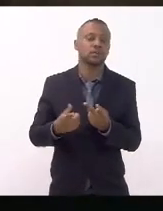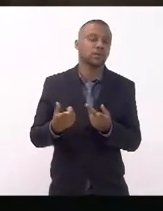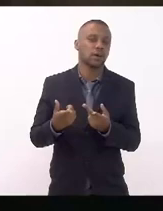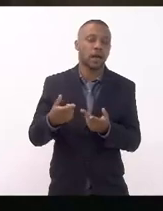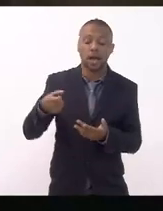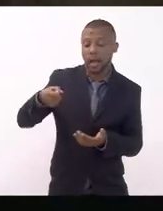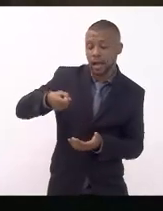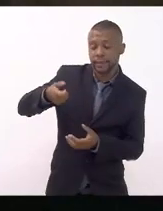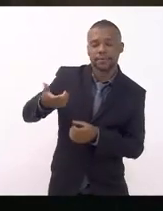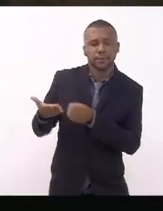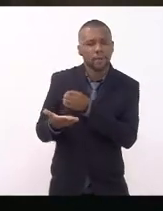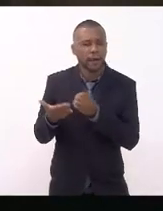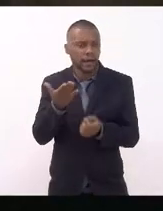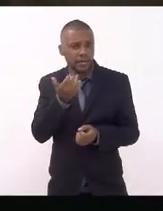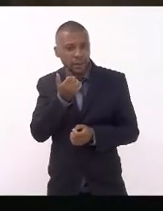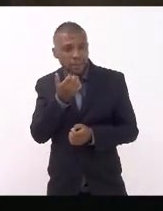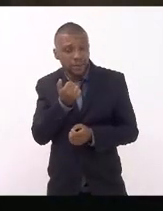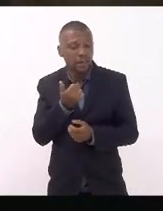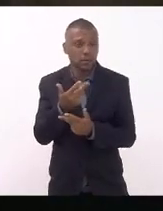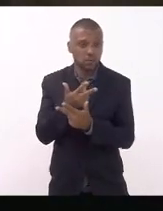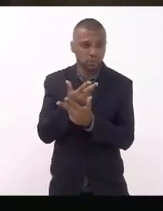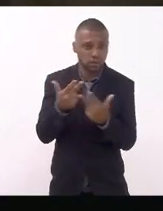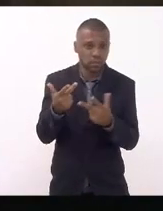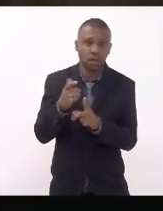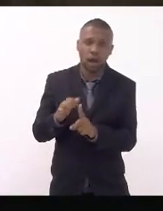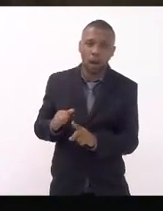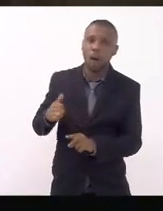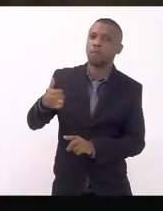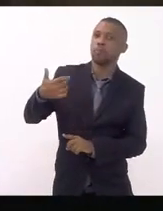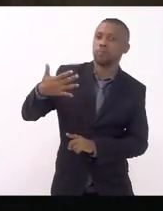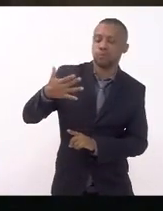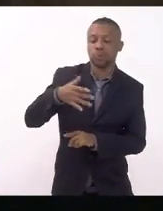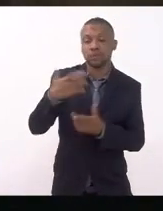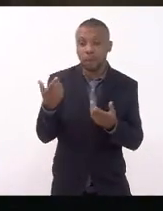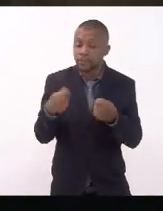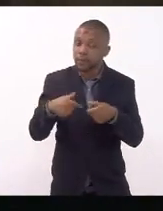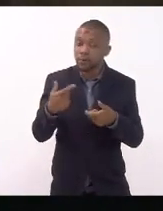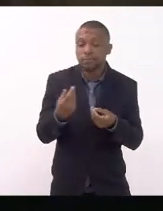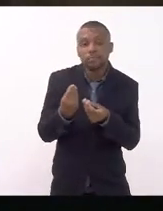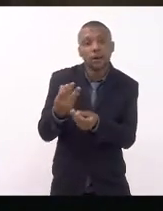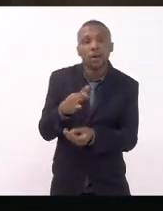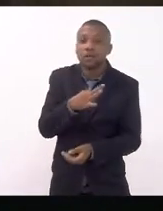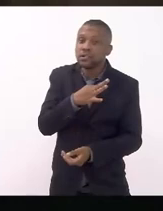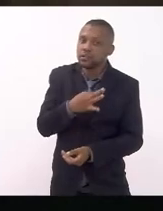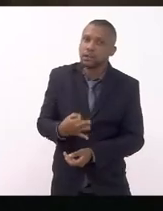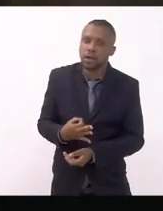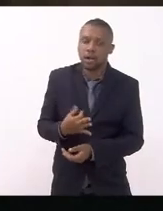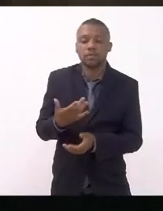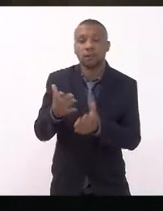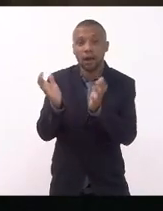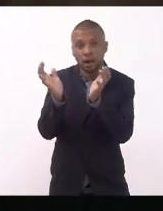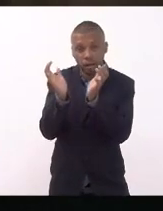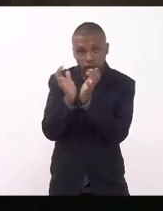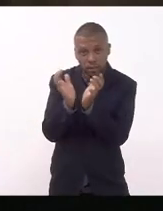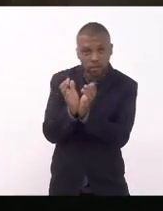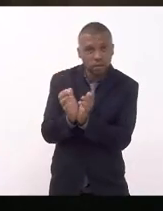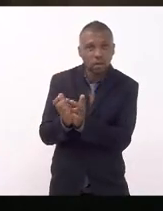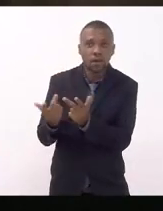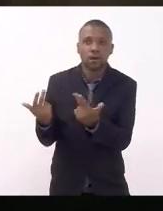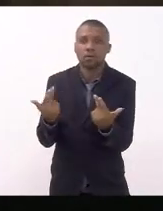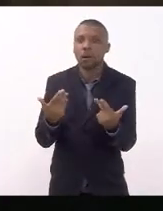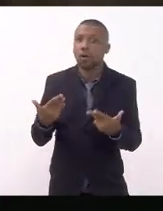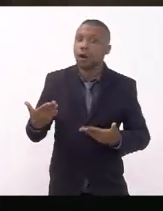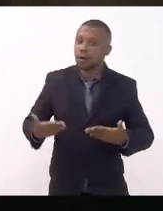cesta básica. Então, é o mínimo de dignidade para categorias como as empregadas